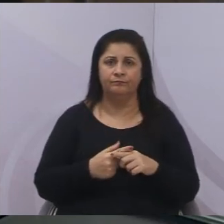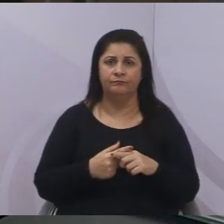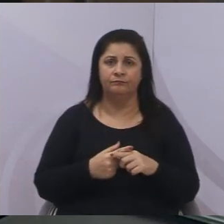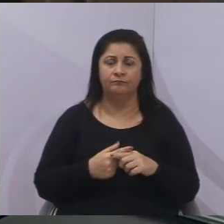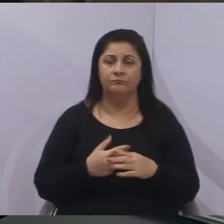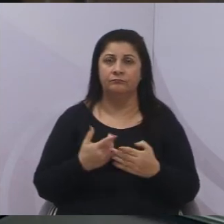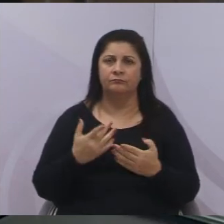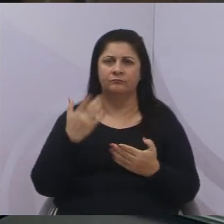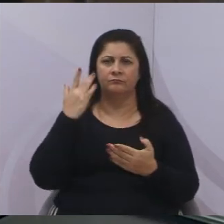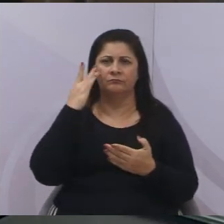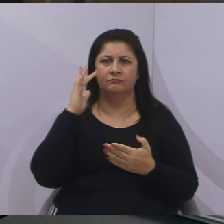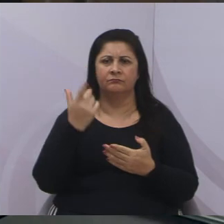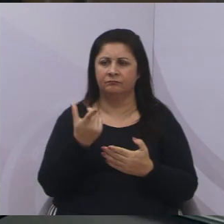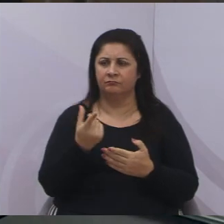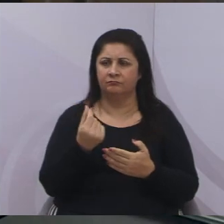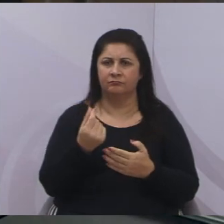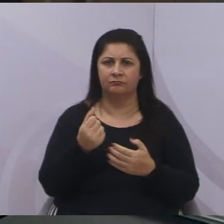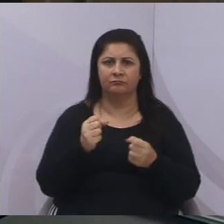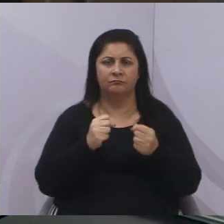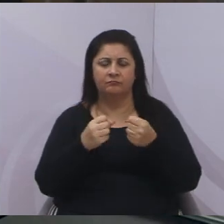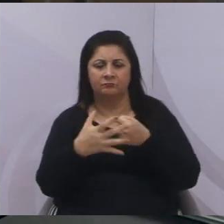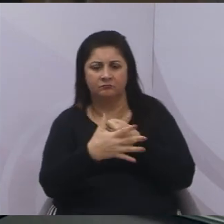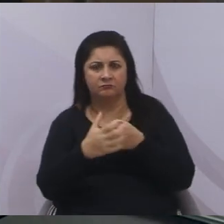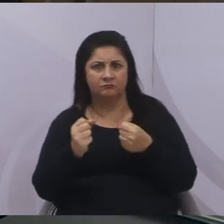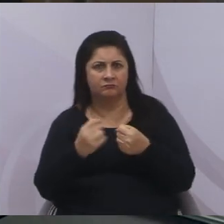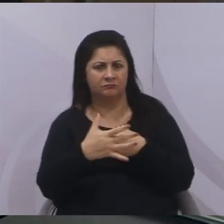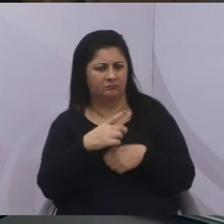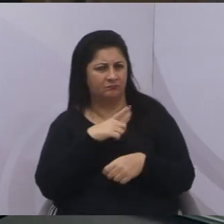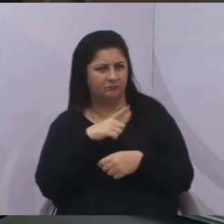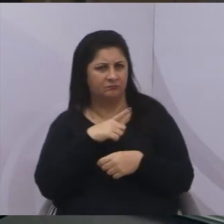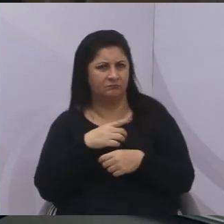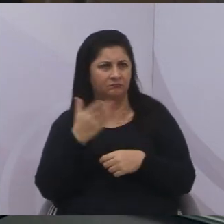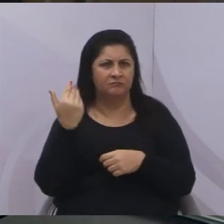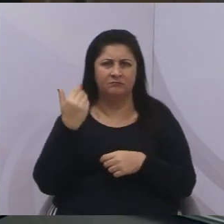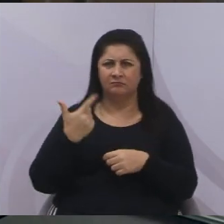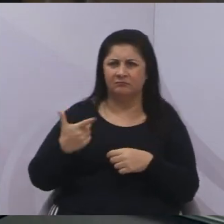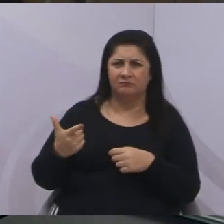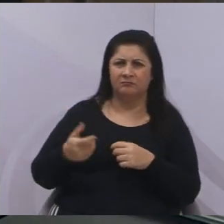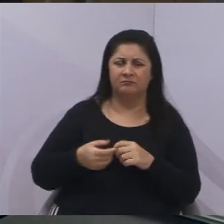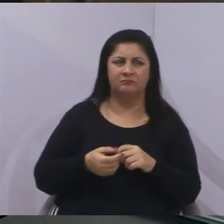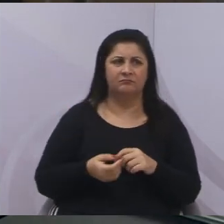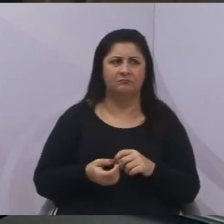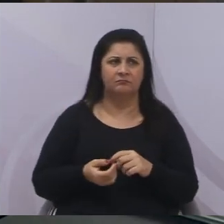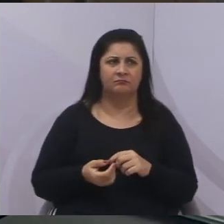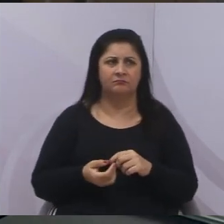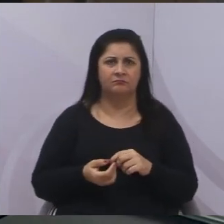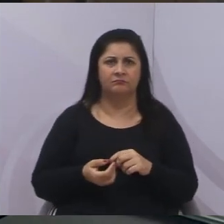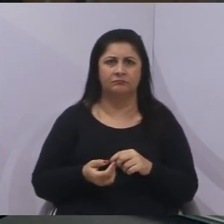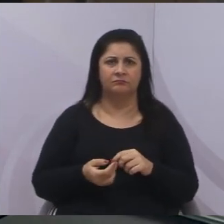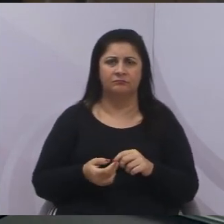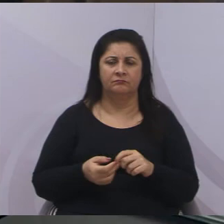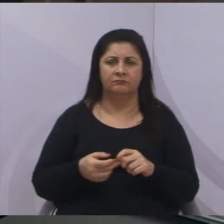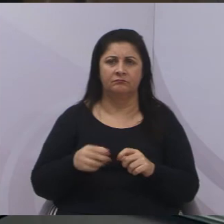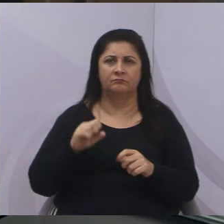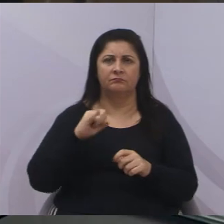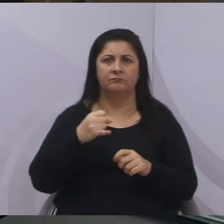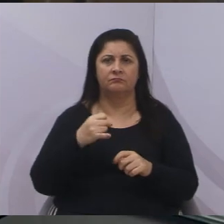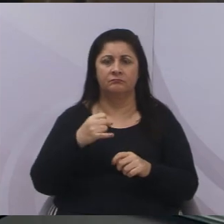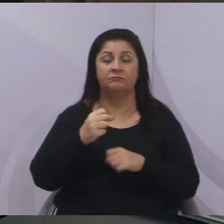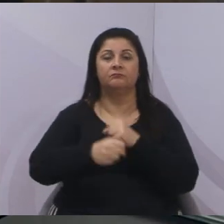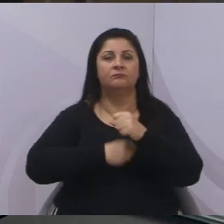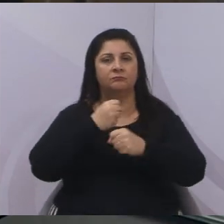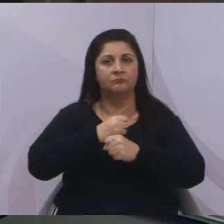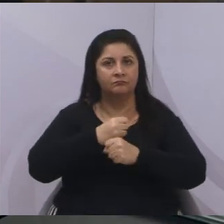saiu tanto dinheiro, né, para a Covid emergencial, né, porque se esse dinheiro saísse realmente